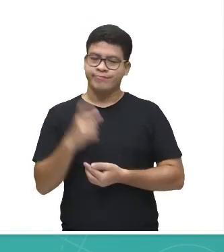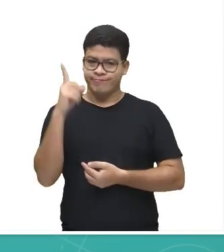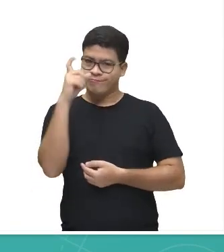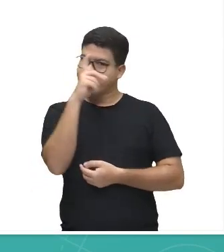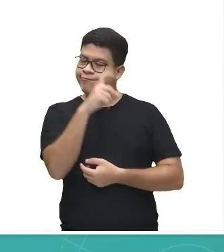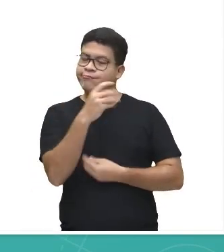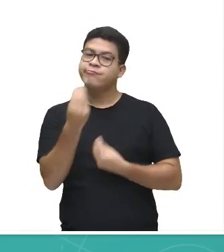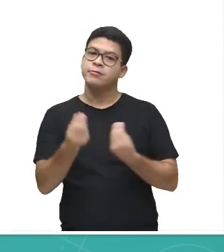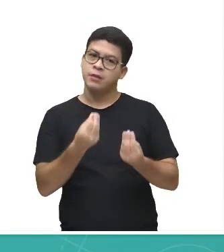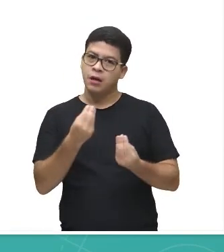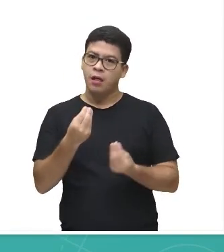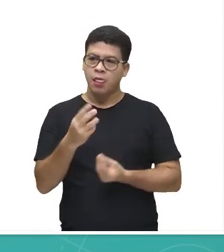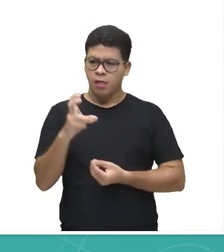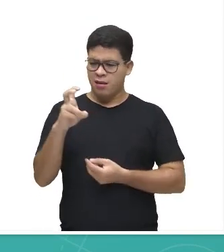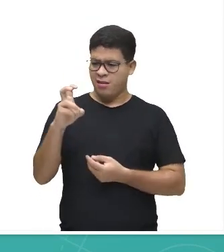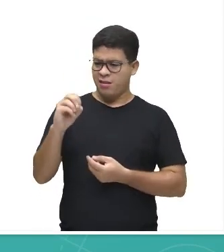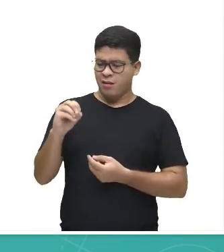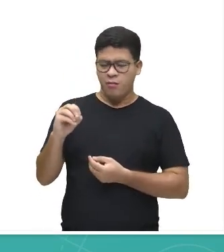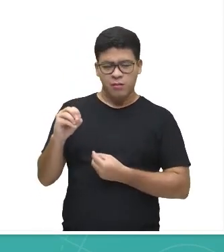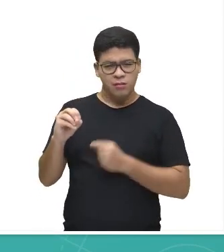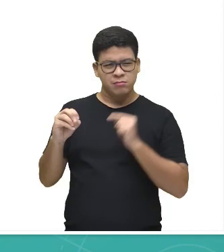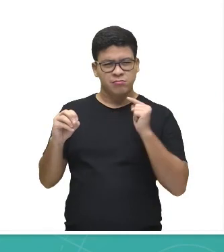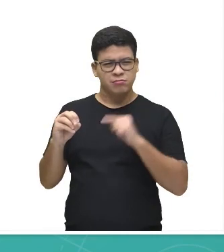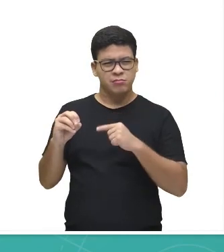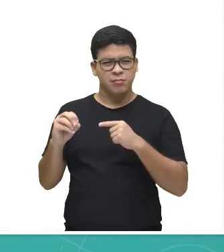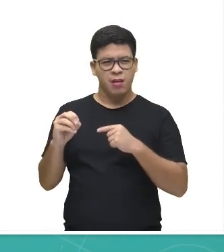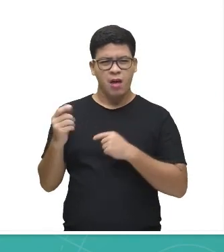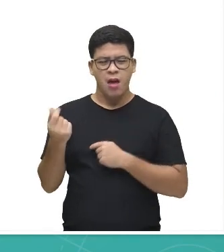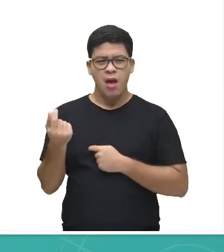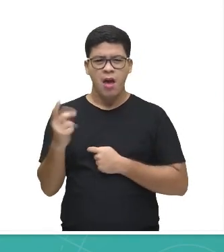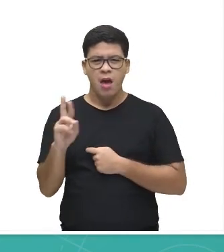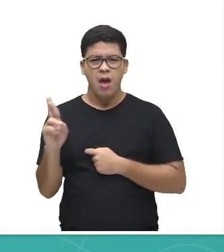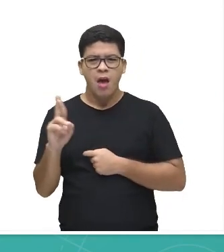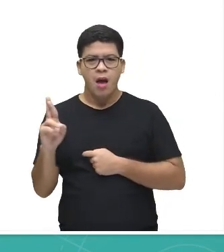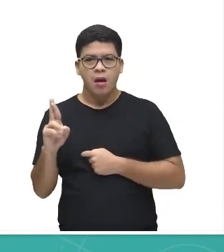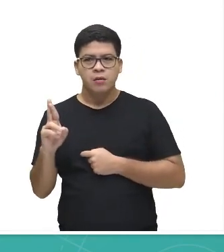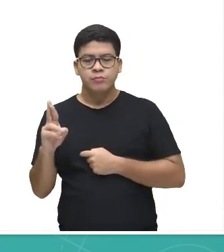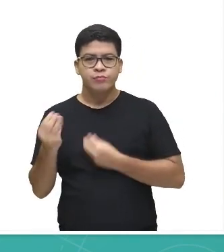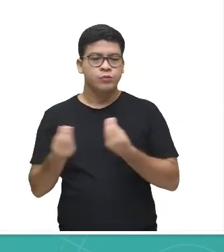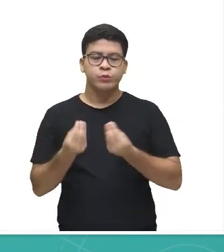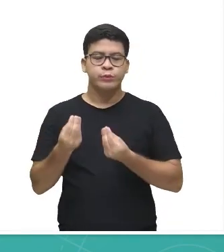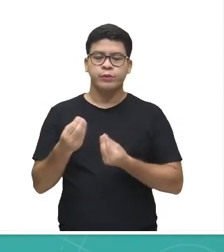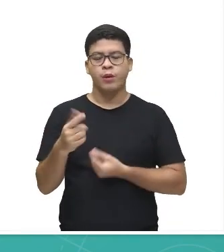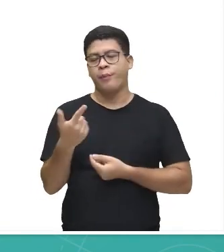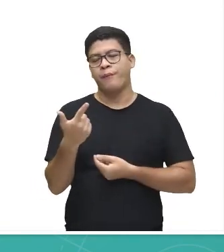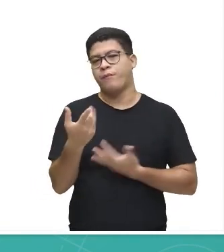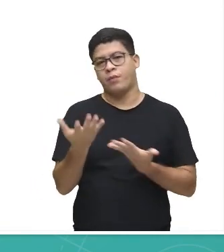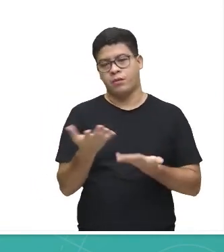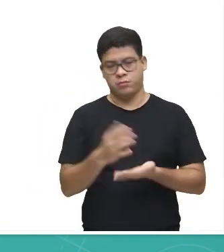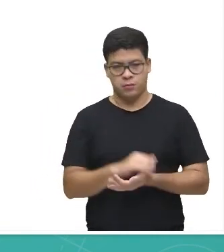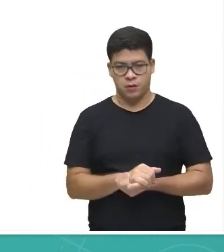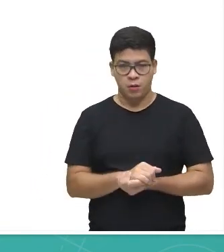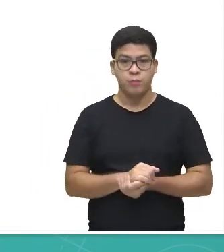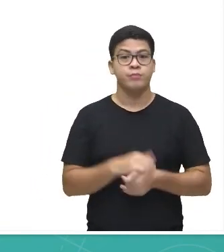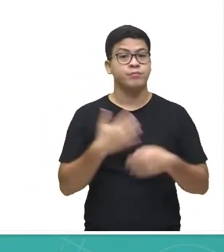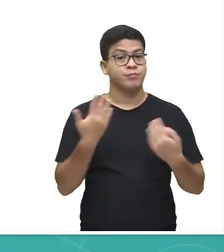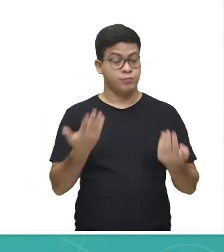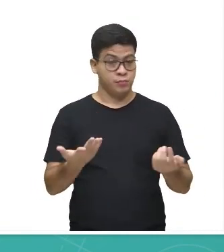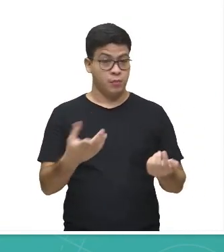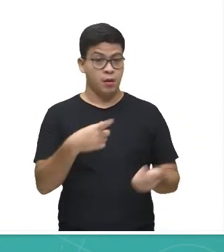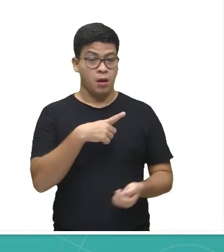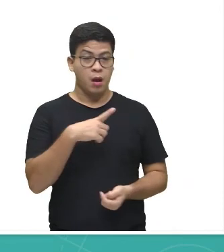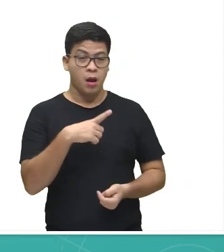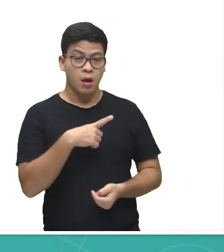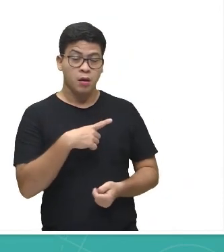tem R$50, né? Como é que você vai tirar R$60 de R$50? Não dá. Então, nesse caso, o que a gente tem que fazer? Eu vou